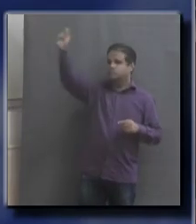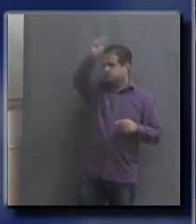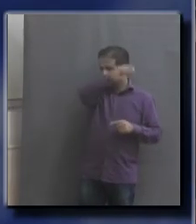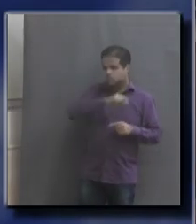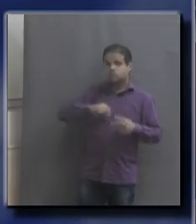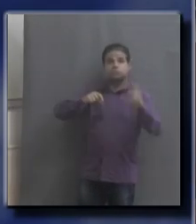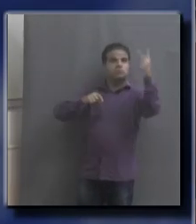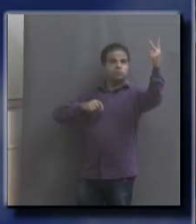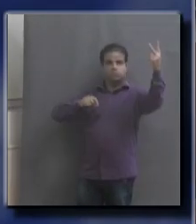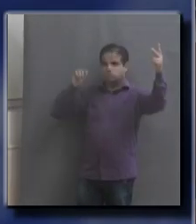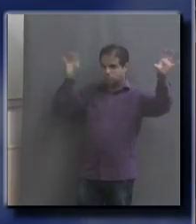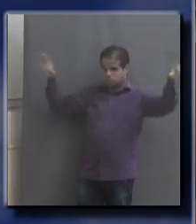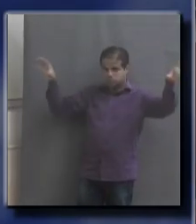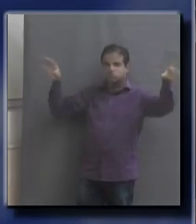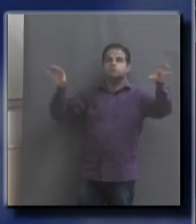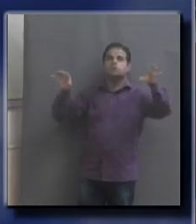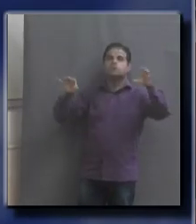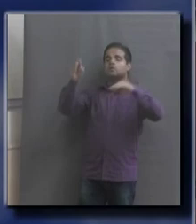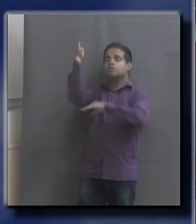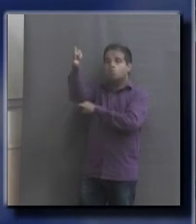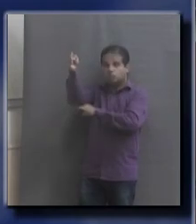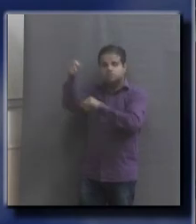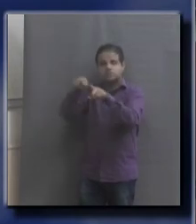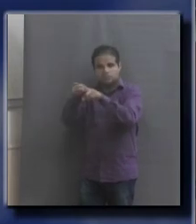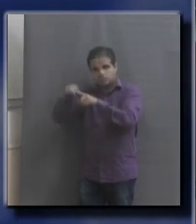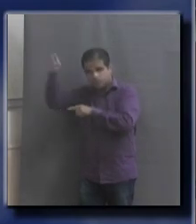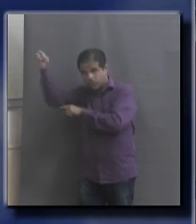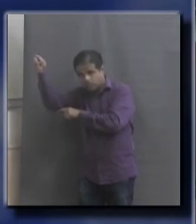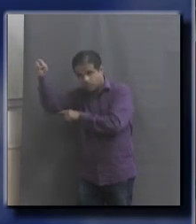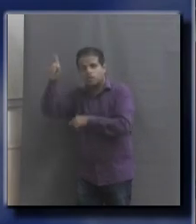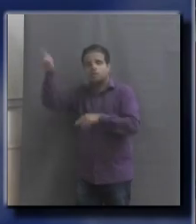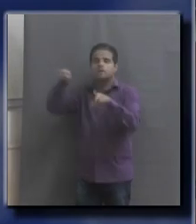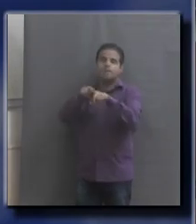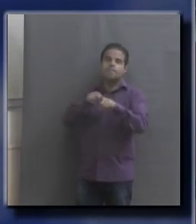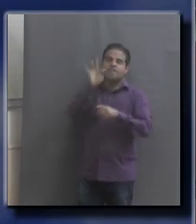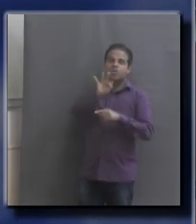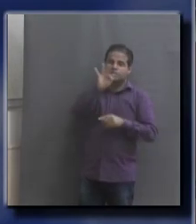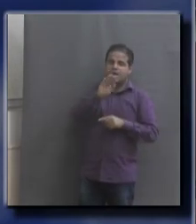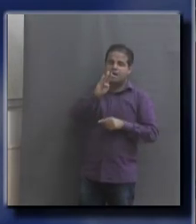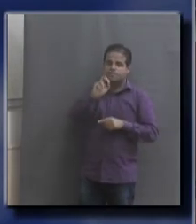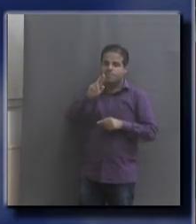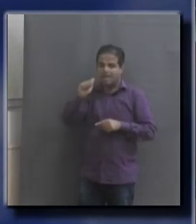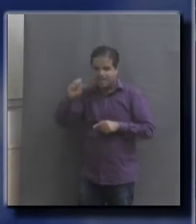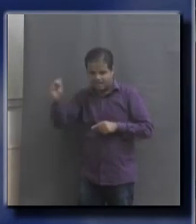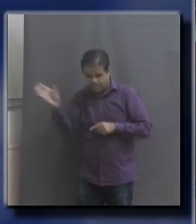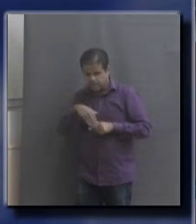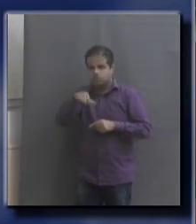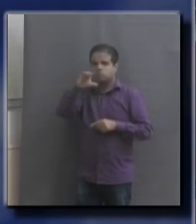2 polos, e em Mogi das Cruzes, no polo da Brás Cubas.